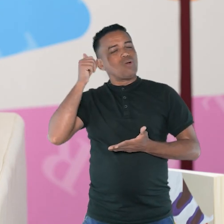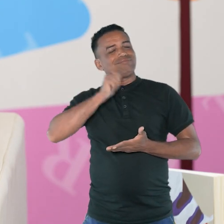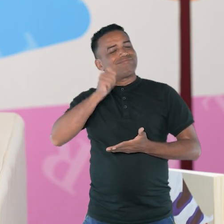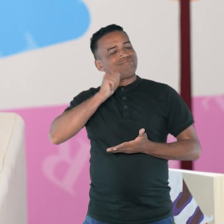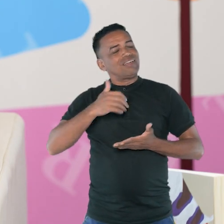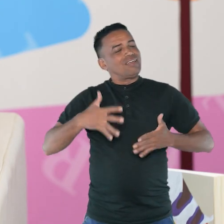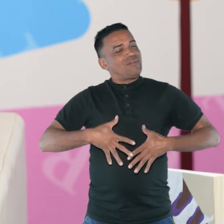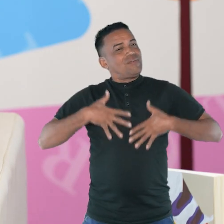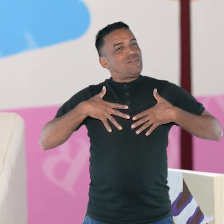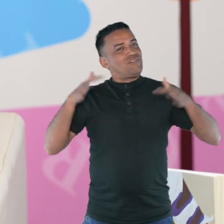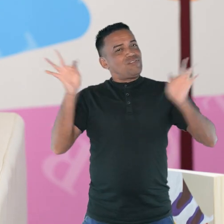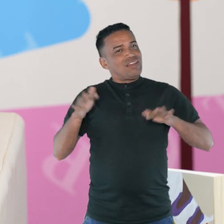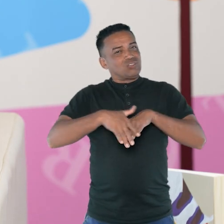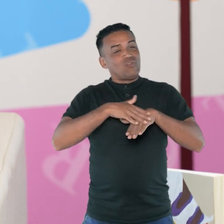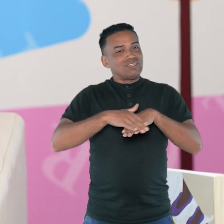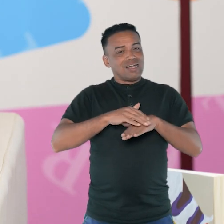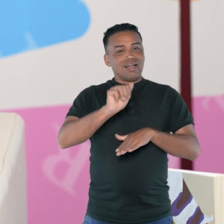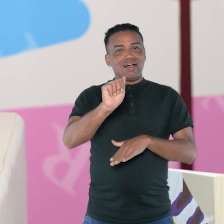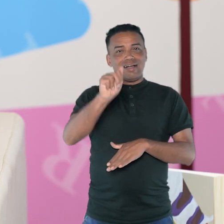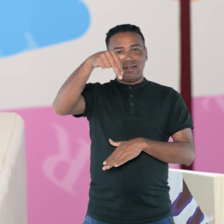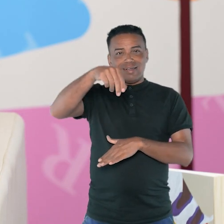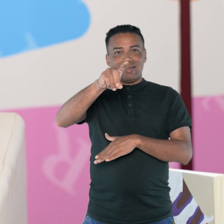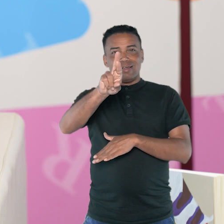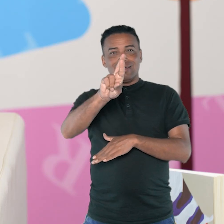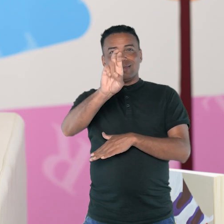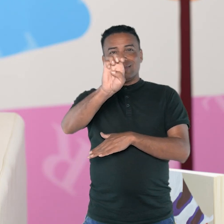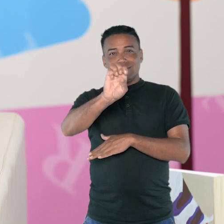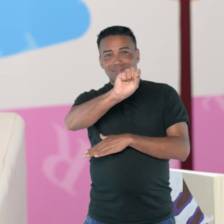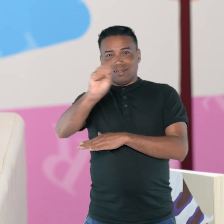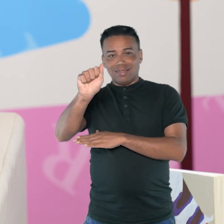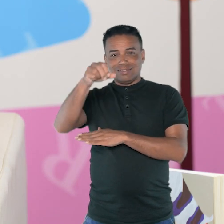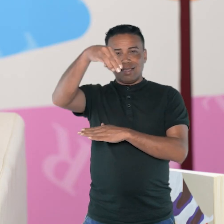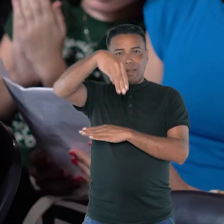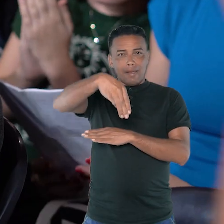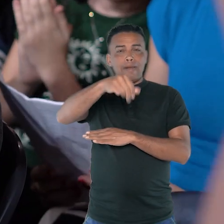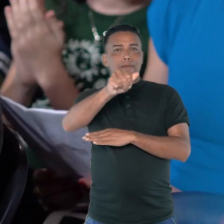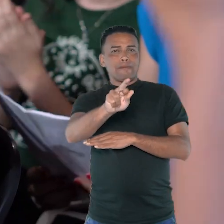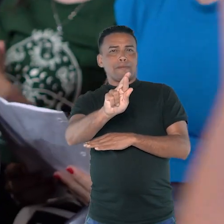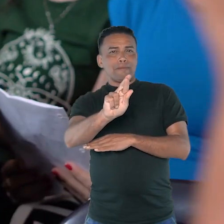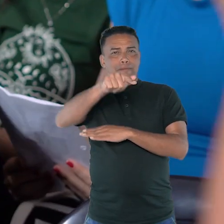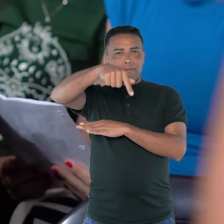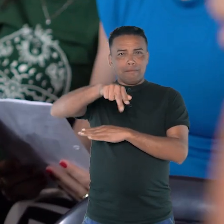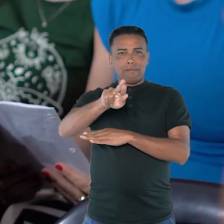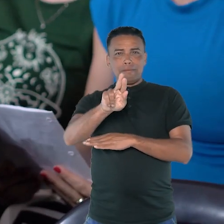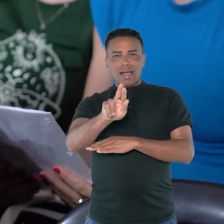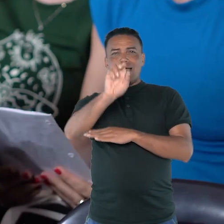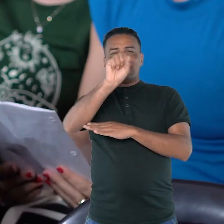de conversar hoje com a Andressa Marques. Seja bem-vinda, Andressa. Uma salva de palmas para a Andressa, gente.